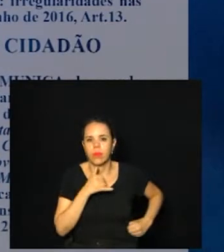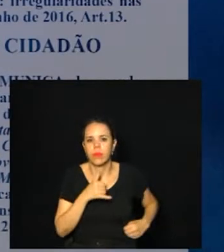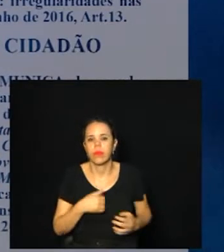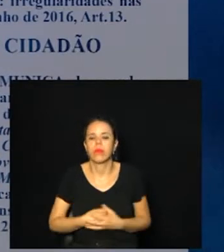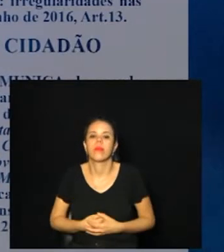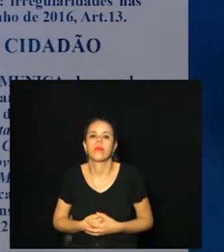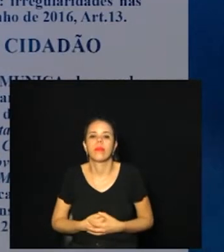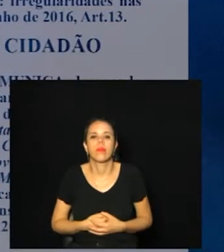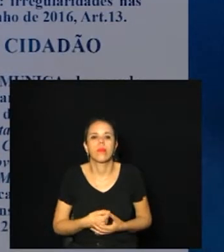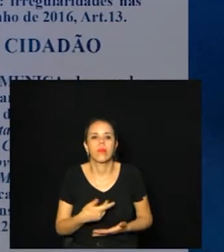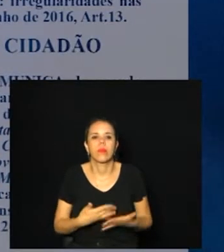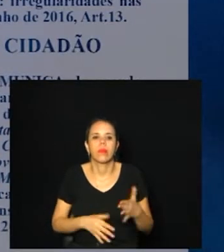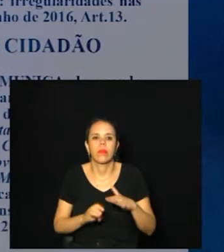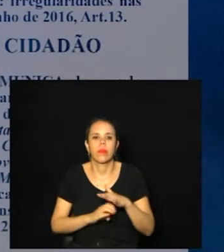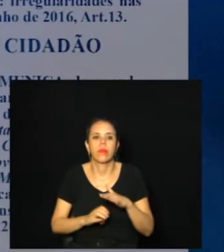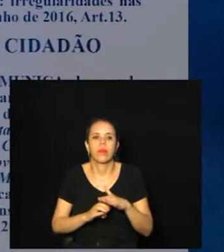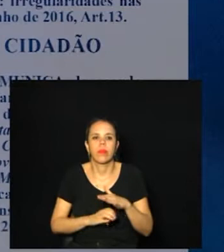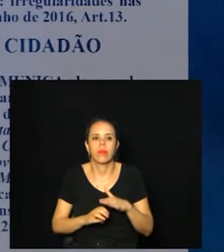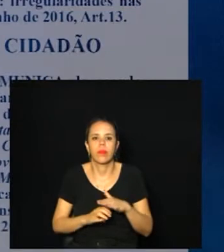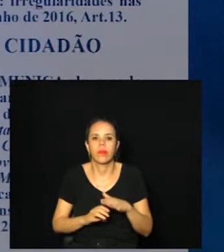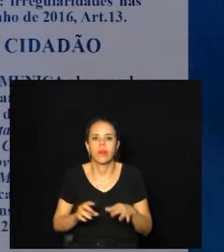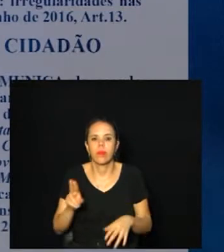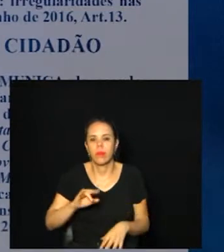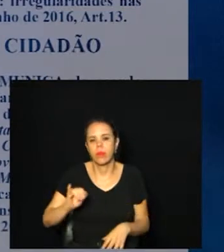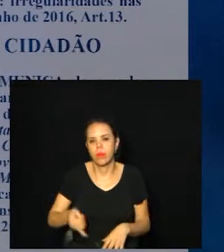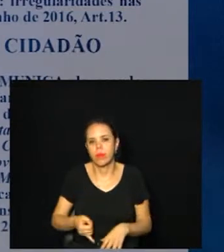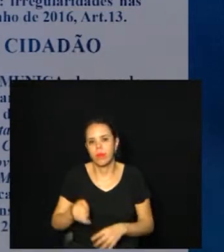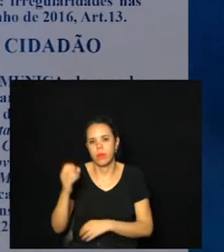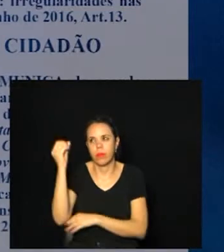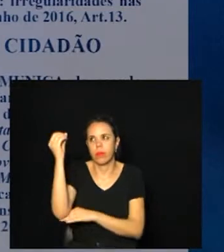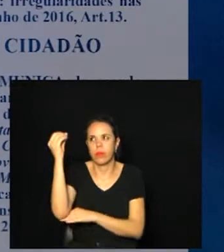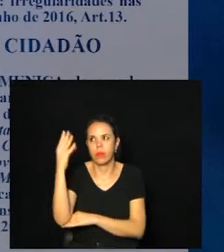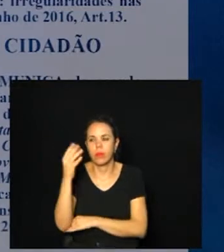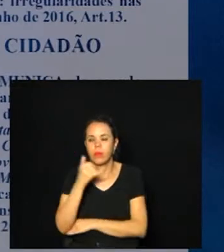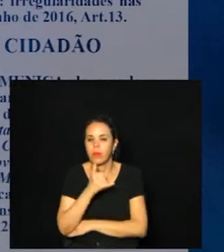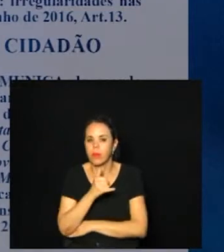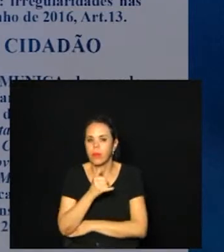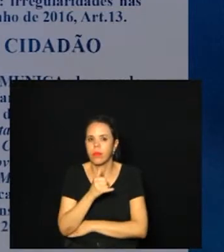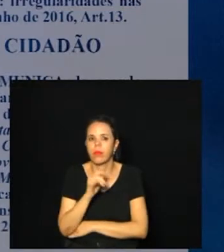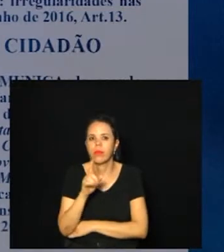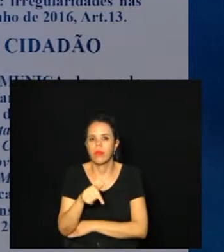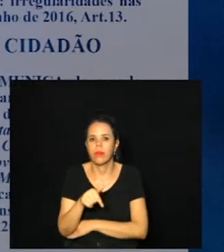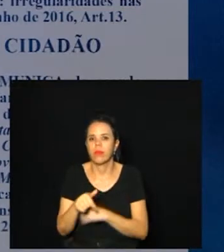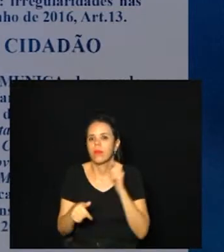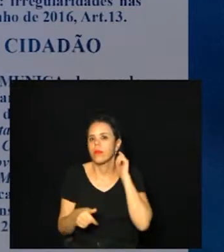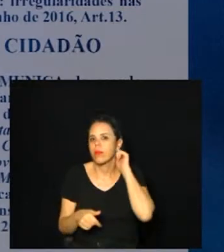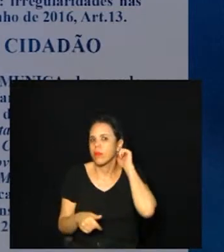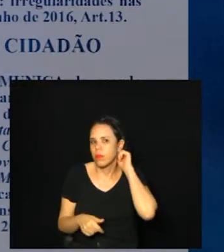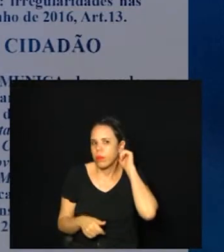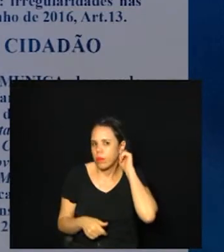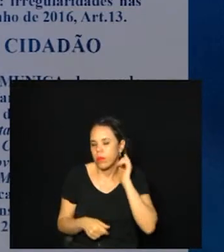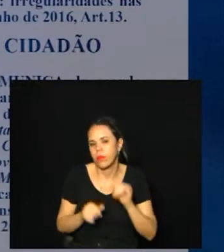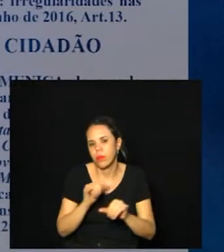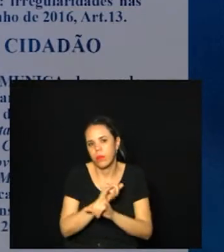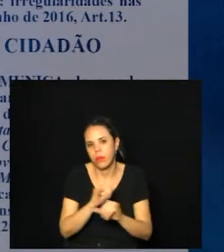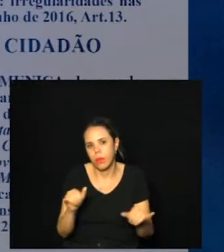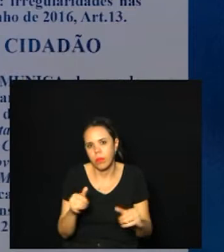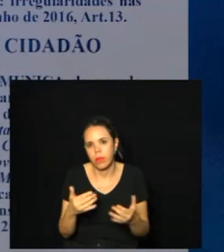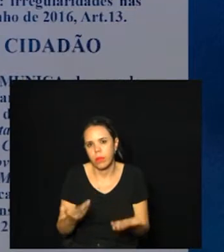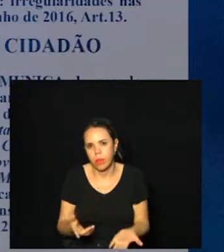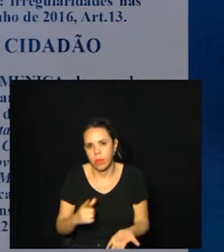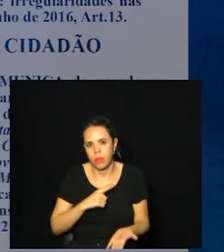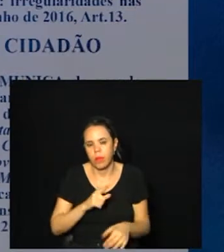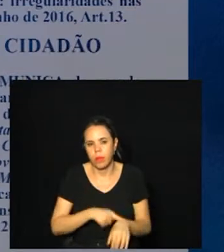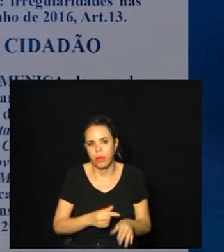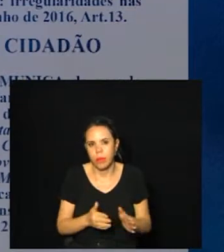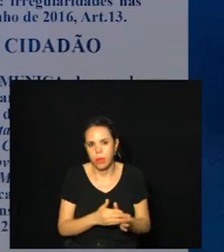elétrica e as demais empresas que se utilizem dos postes de energia elétrica após devidamente notificadas têm o